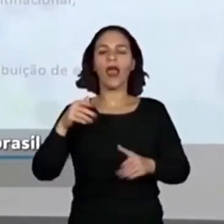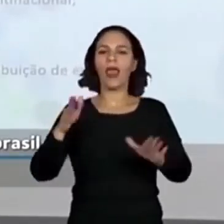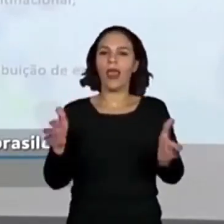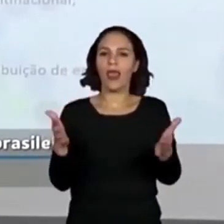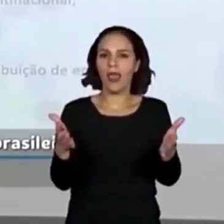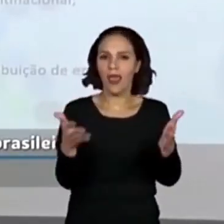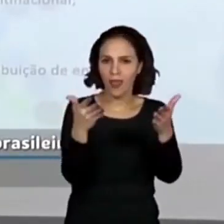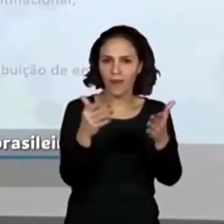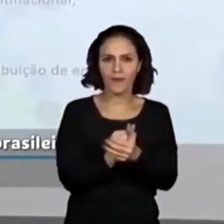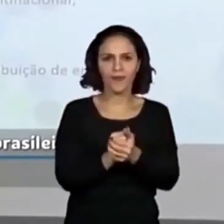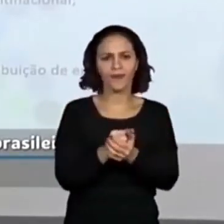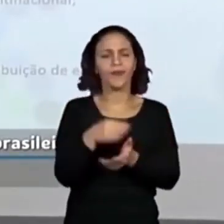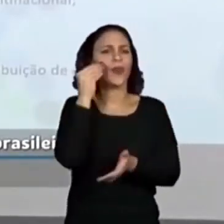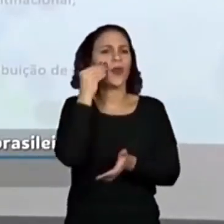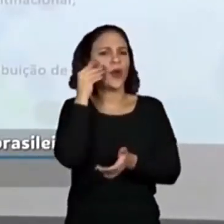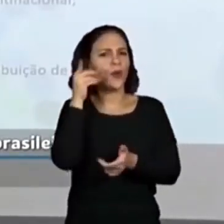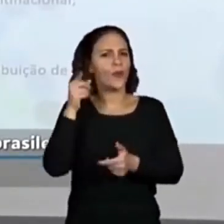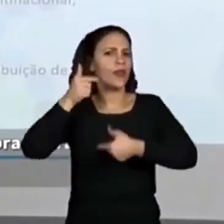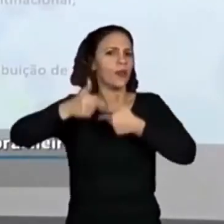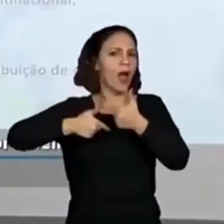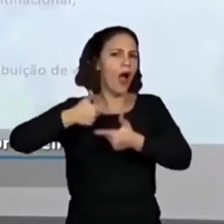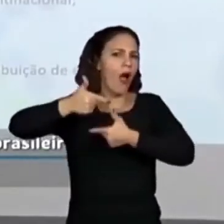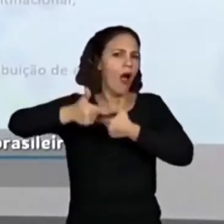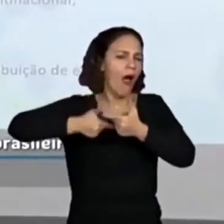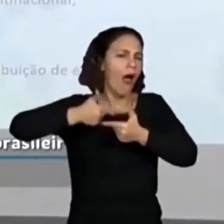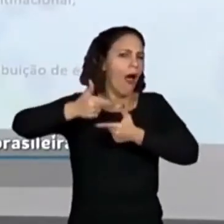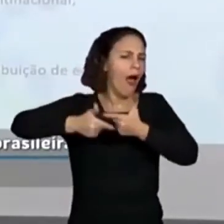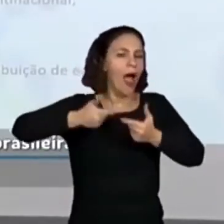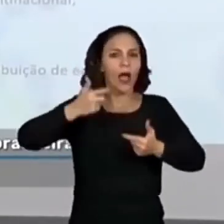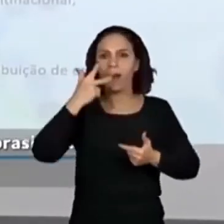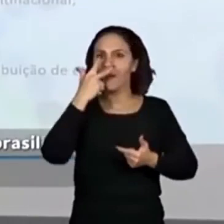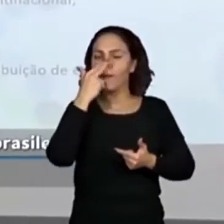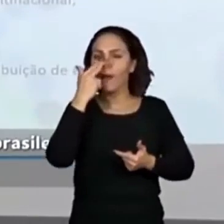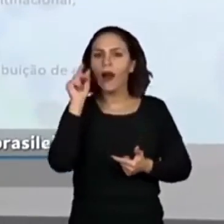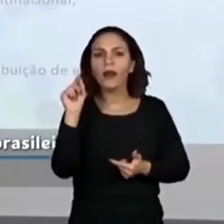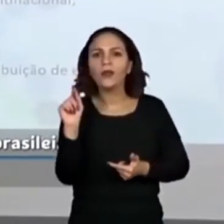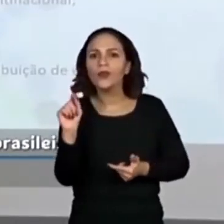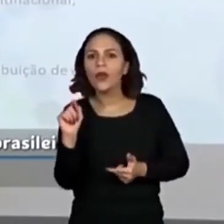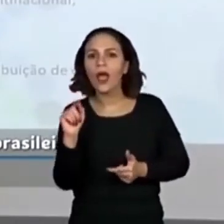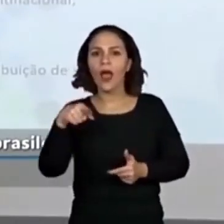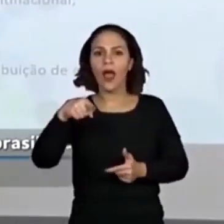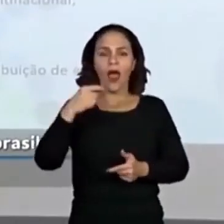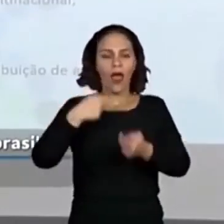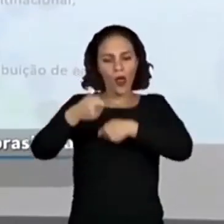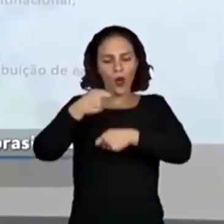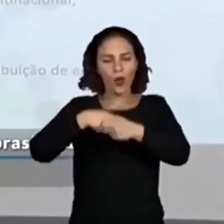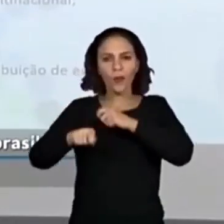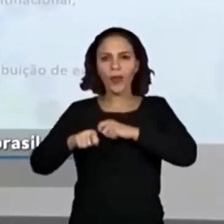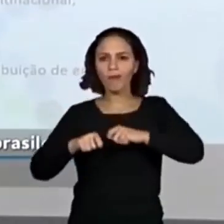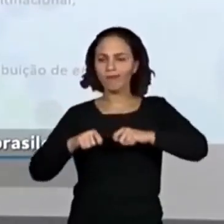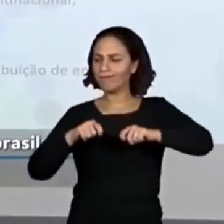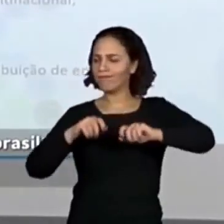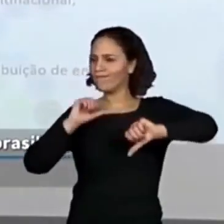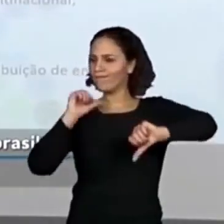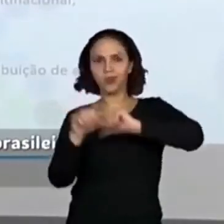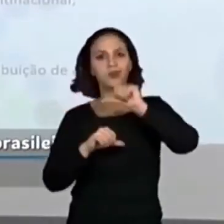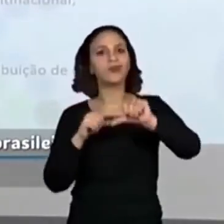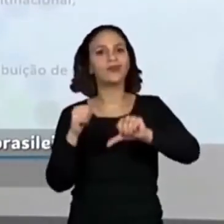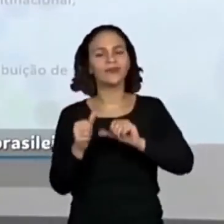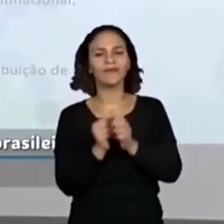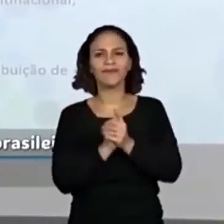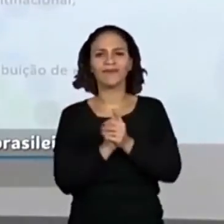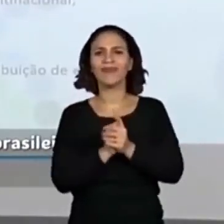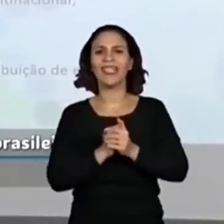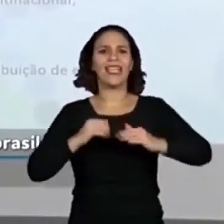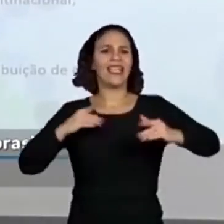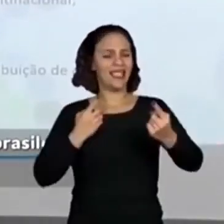esse trabalho do Juscelino Kubitschek vai movimentar e muito a economia brasileira. Construção de